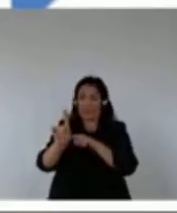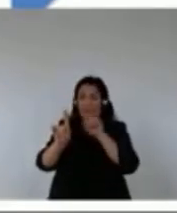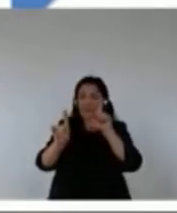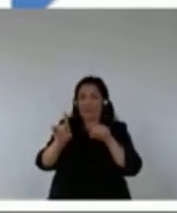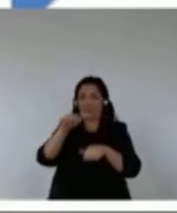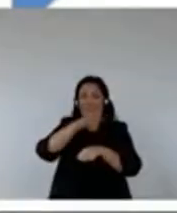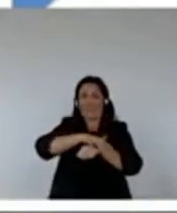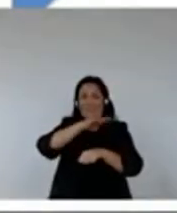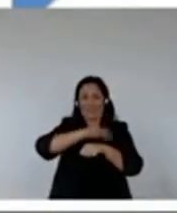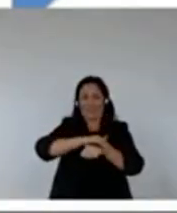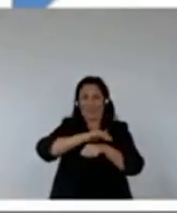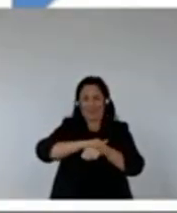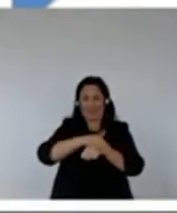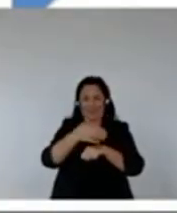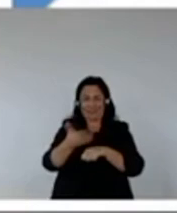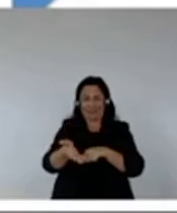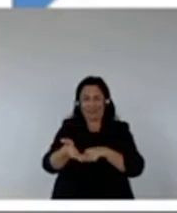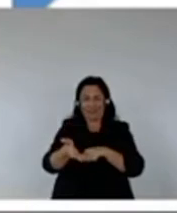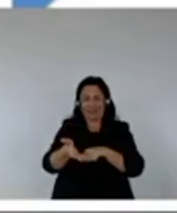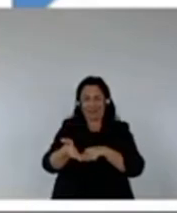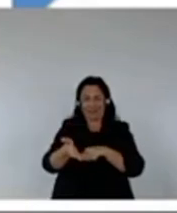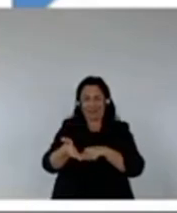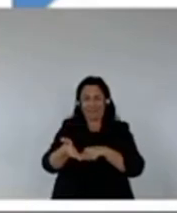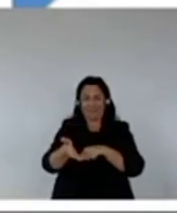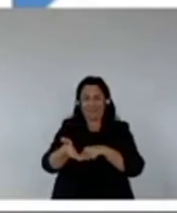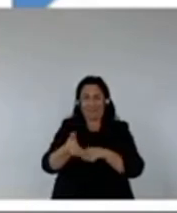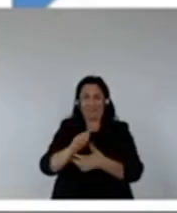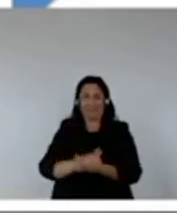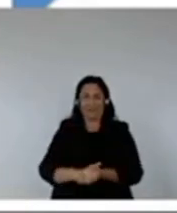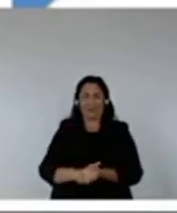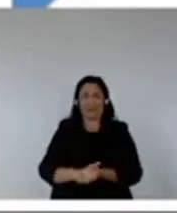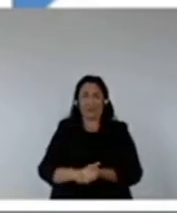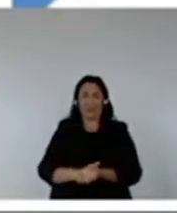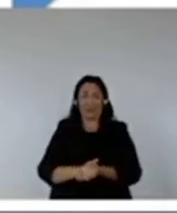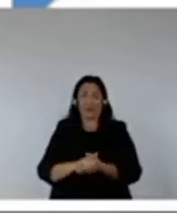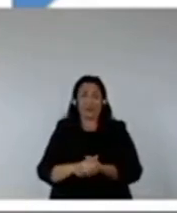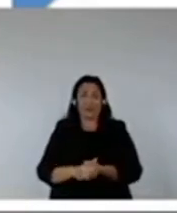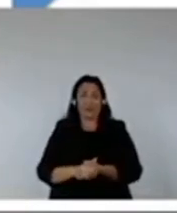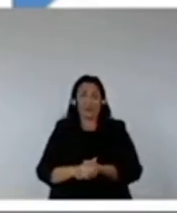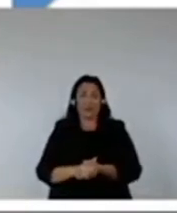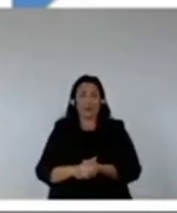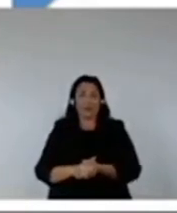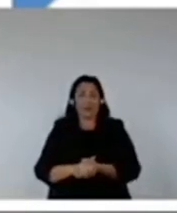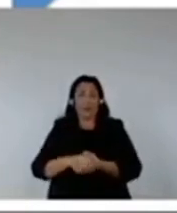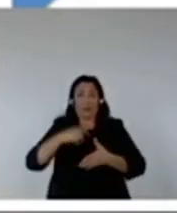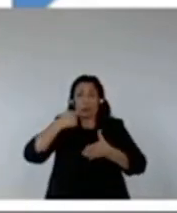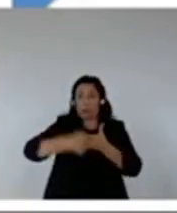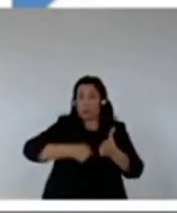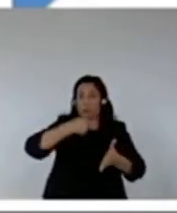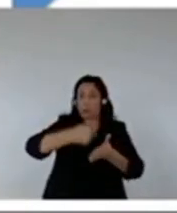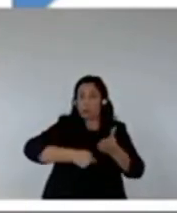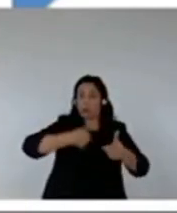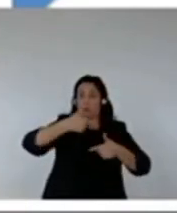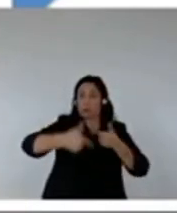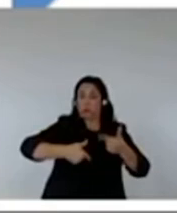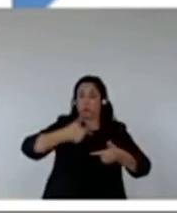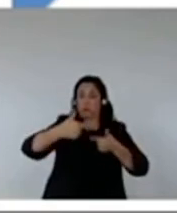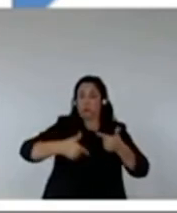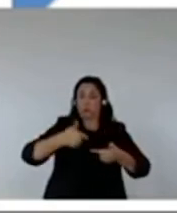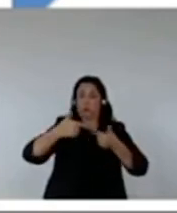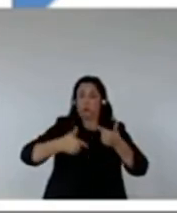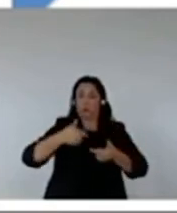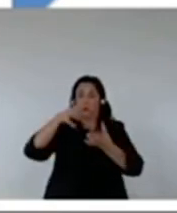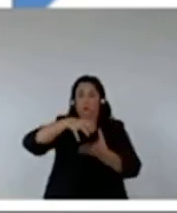Só que até aí, gente, tudo é conseguido se o indivíduo tem em boas condições, se ele não